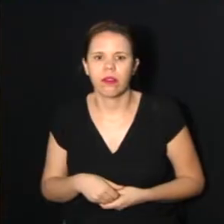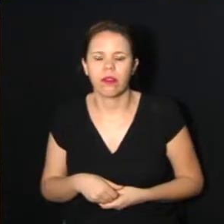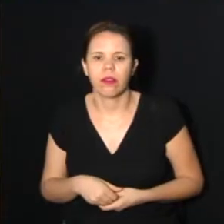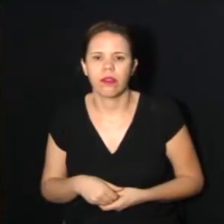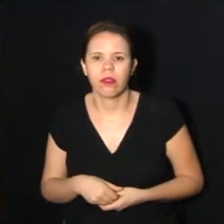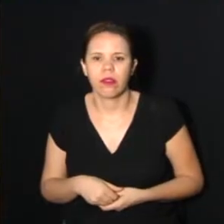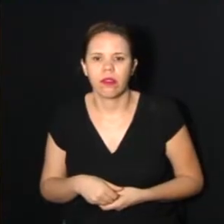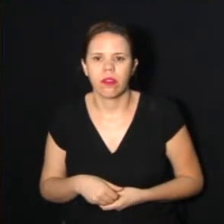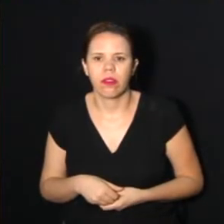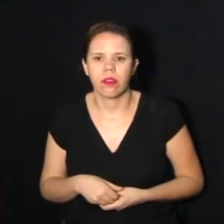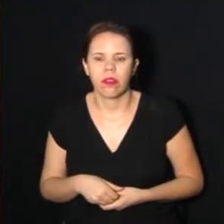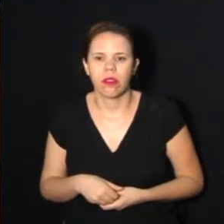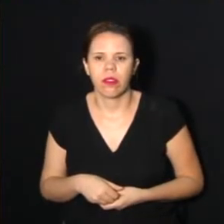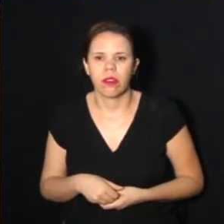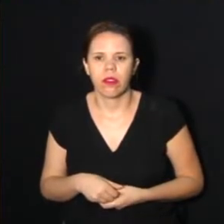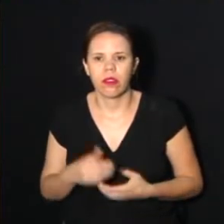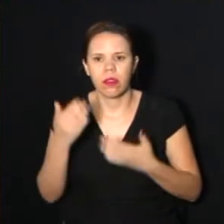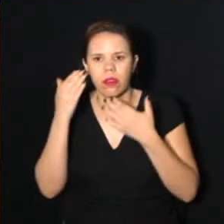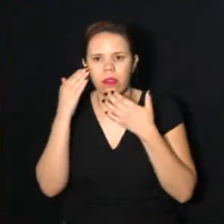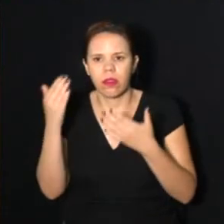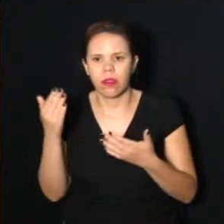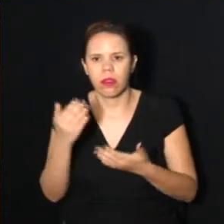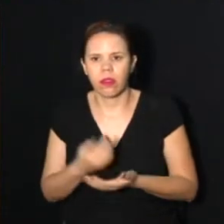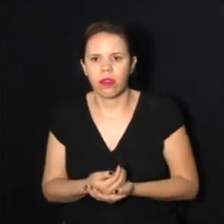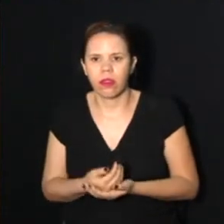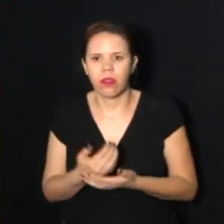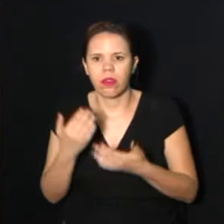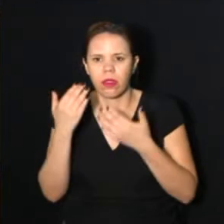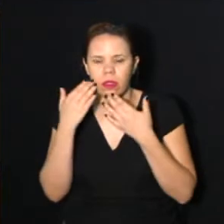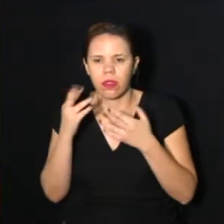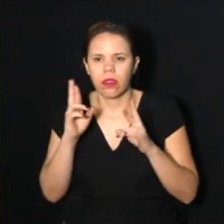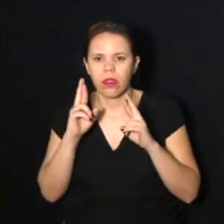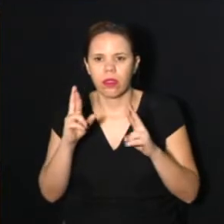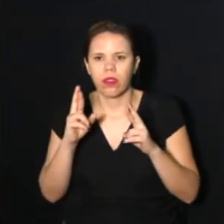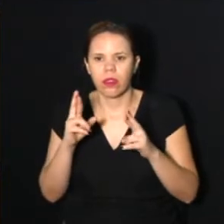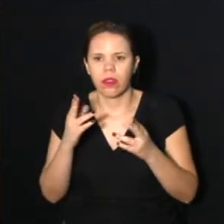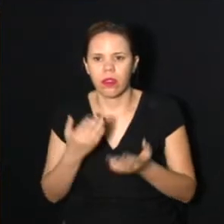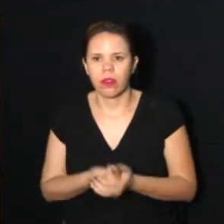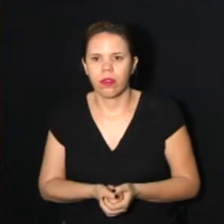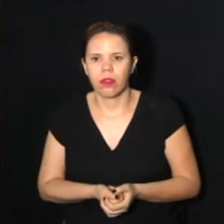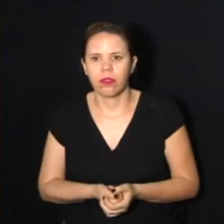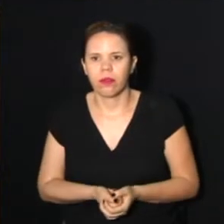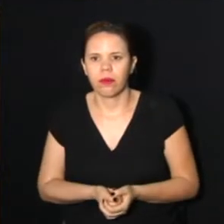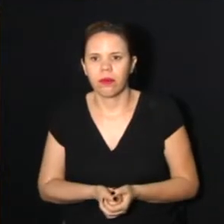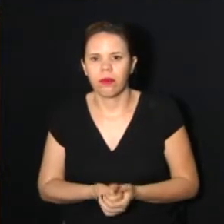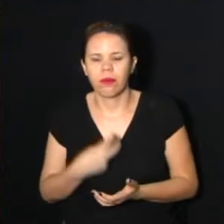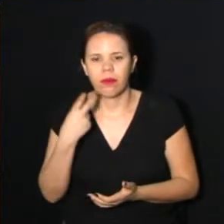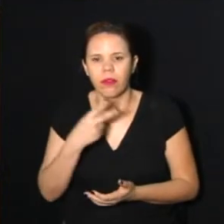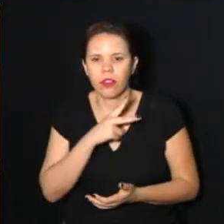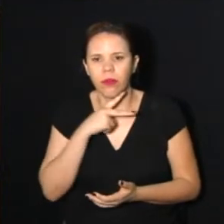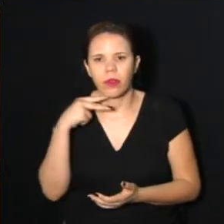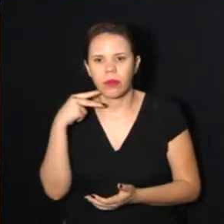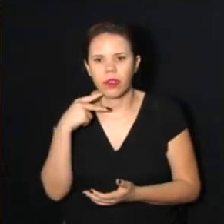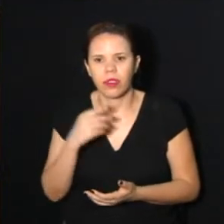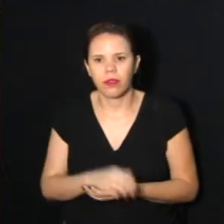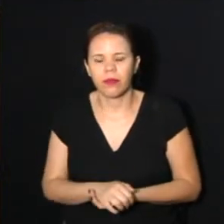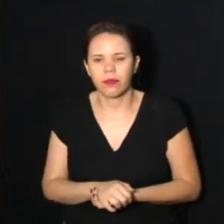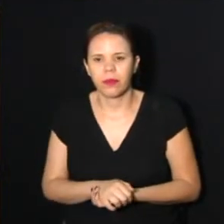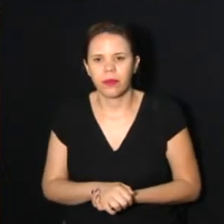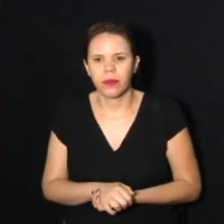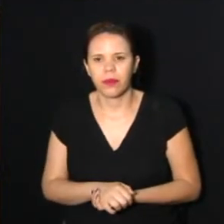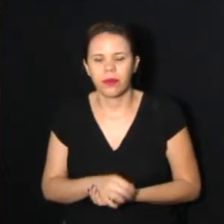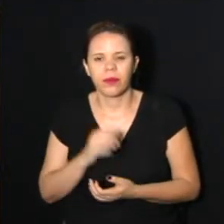Está mantido o seu voto, apenas nós estamos discutindo a legalidade. Espero que... Vereador Pirmínio Monteiro. Senhor presidente,